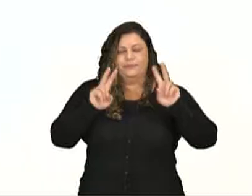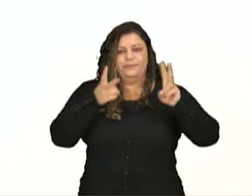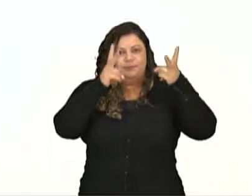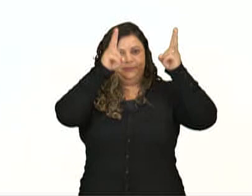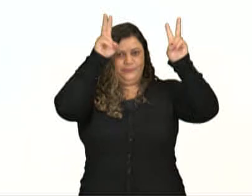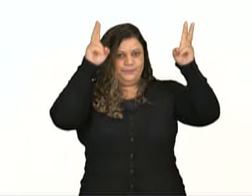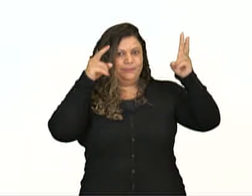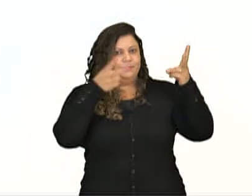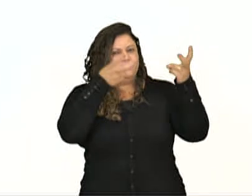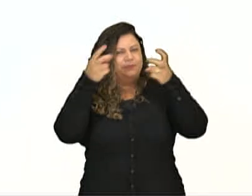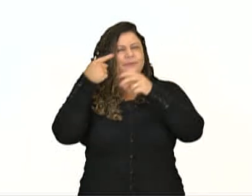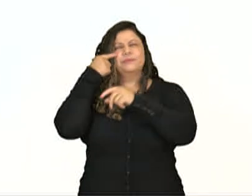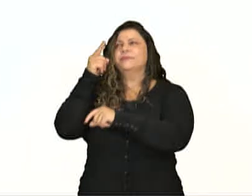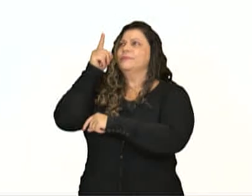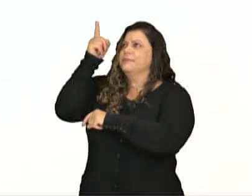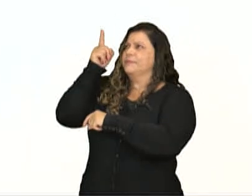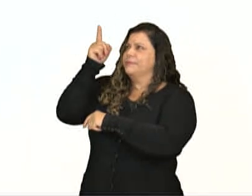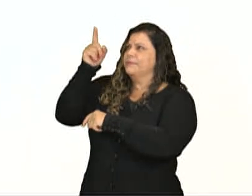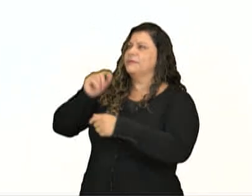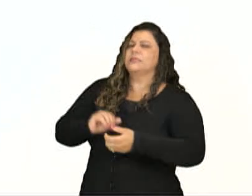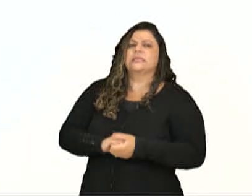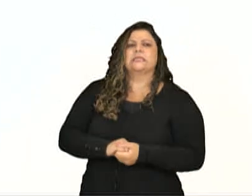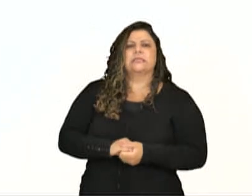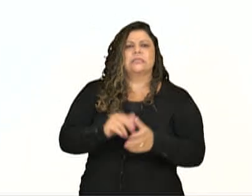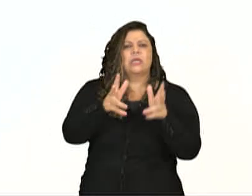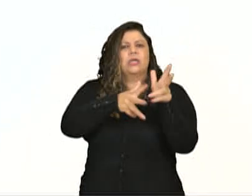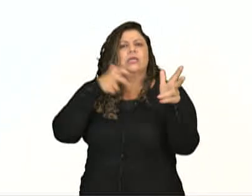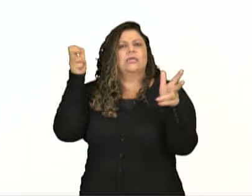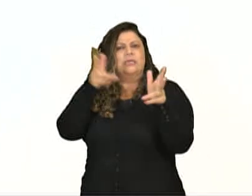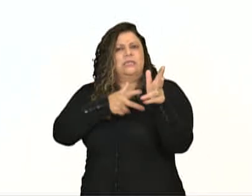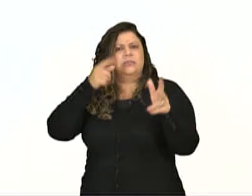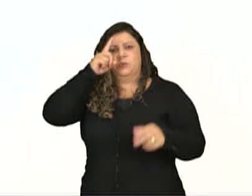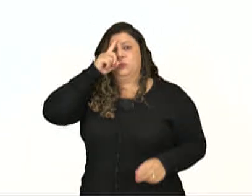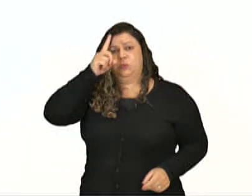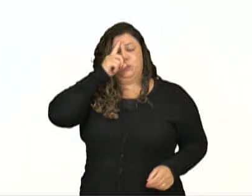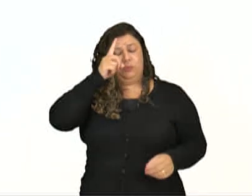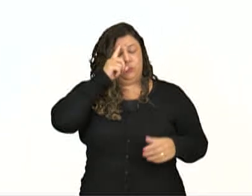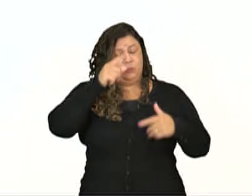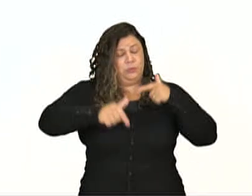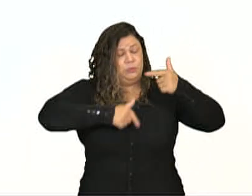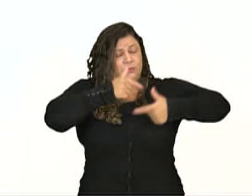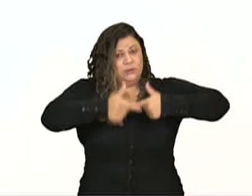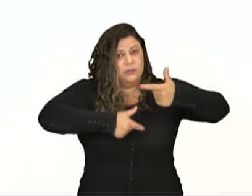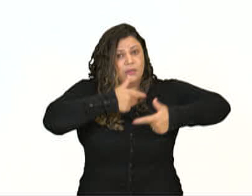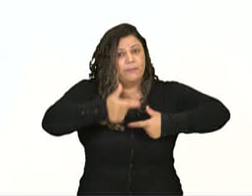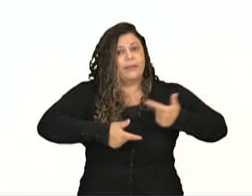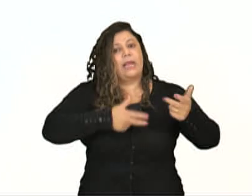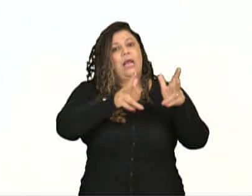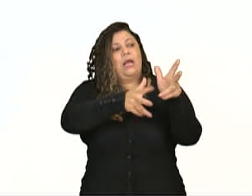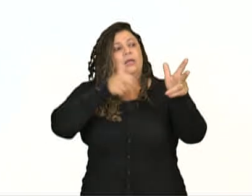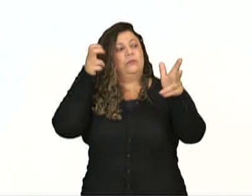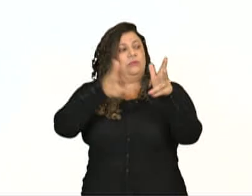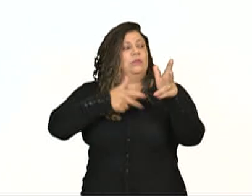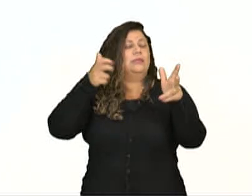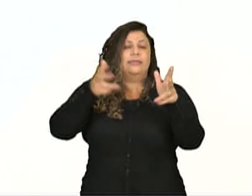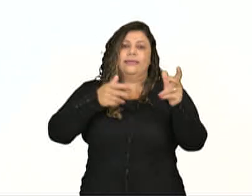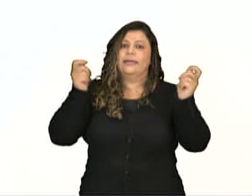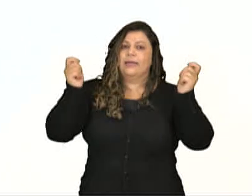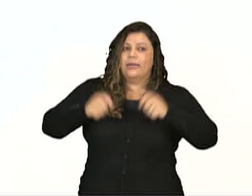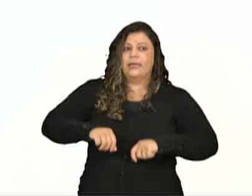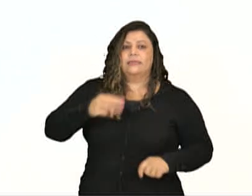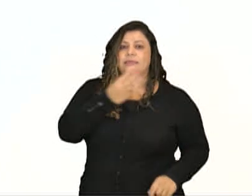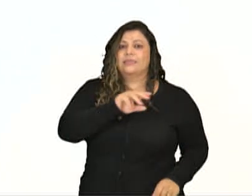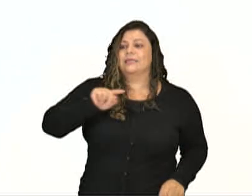ver nessa daqui, ó, que é uma palheta cerimonial de caçadores ou de cotidianos, de trabalhos, de caças, né, realizados. Ó, essa aqui é de